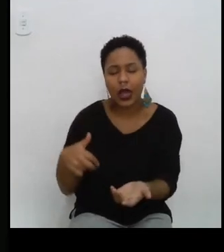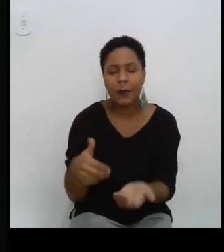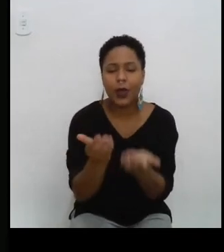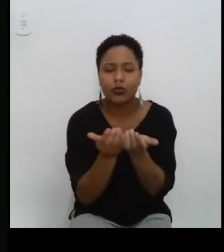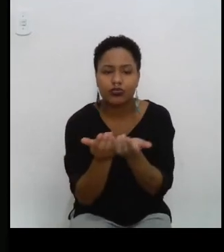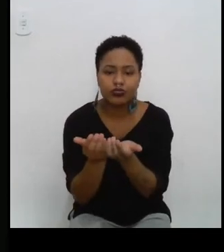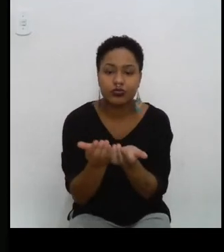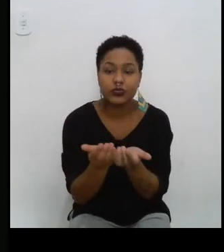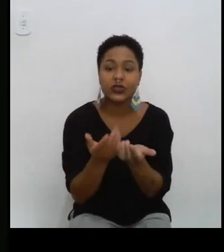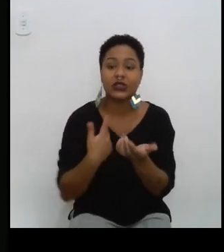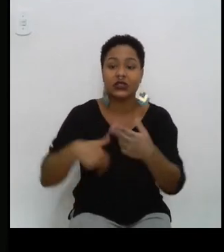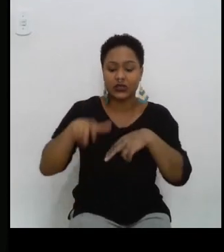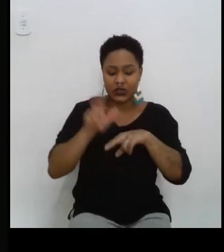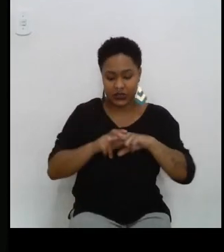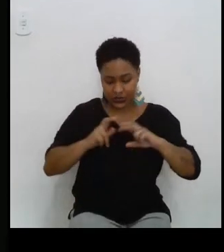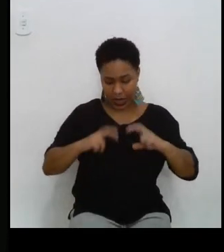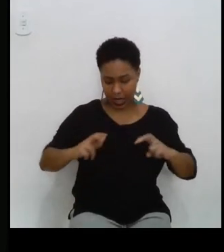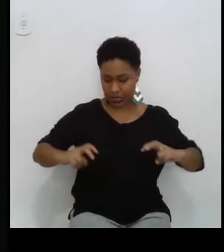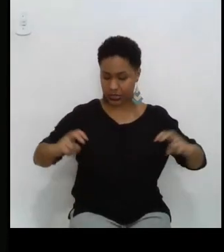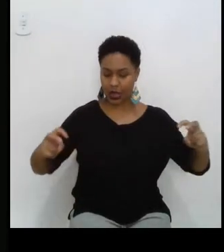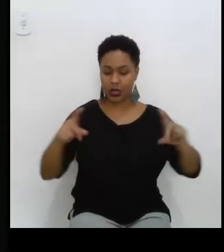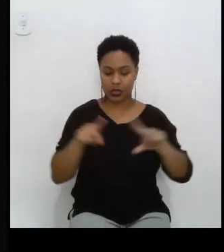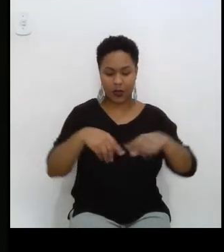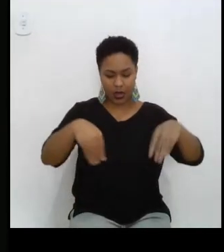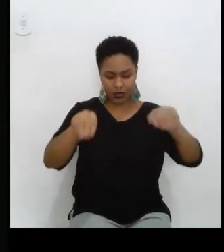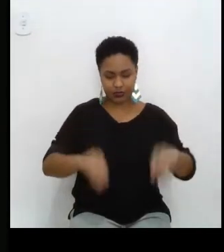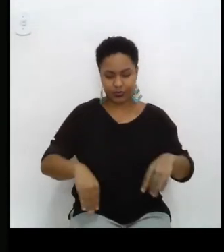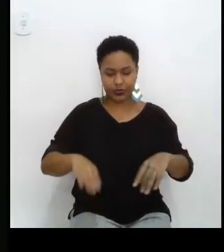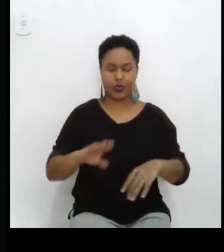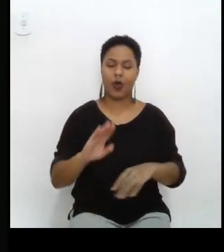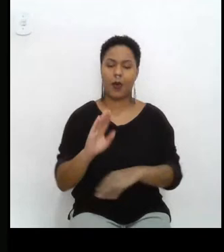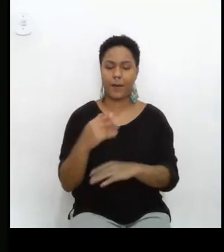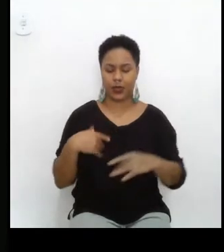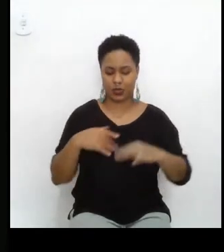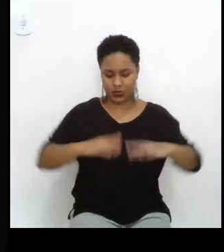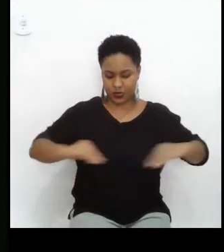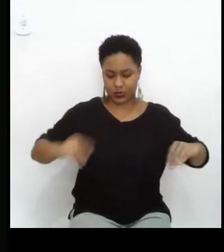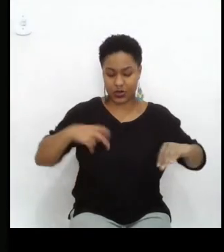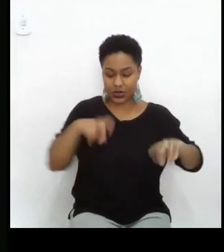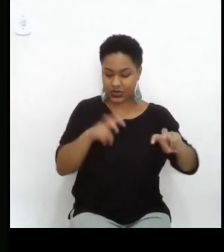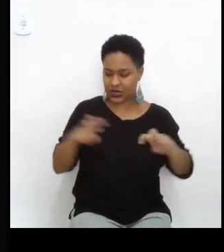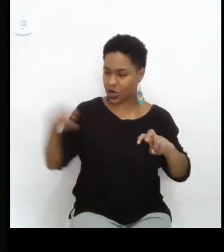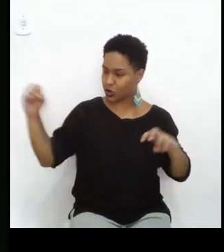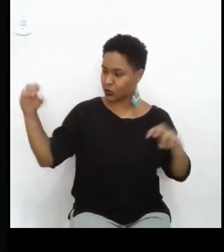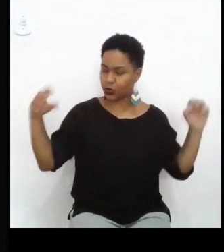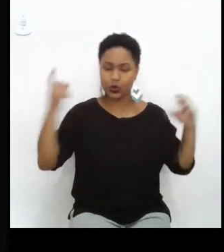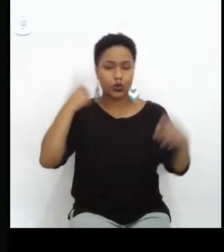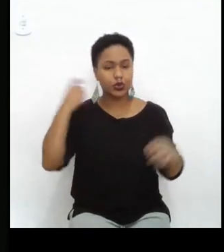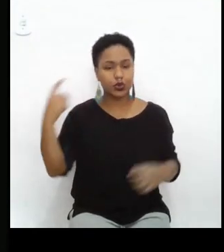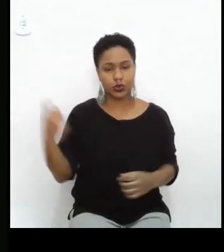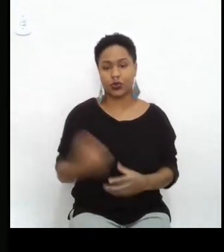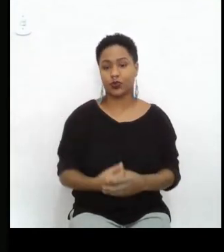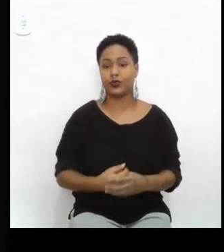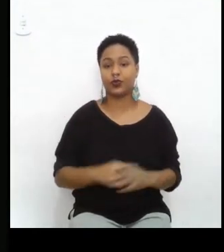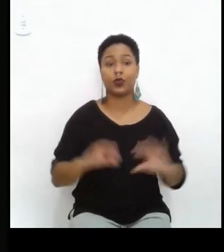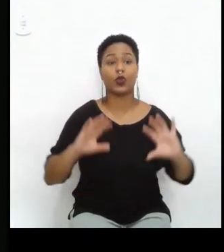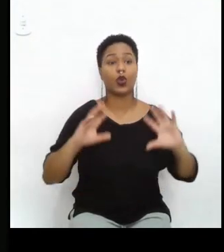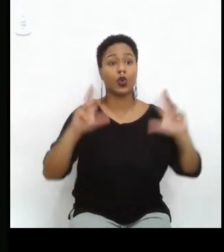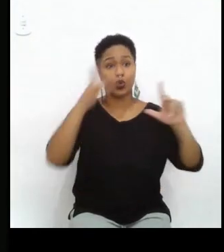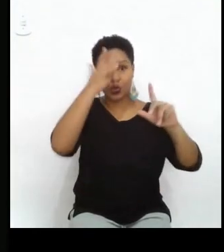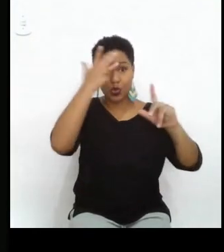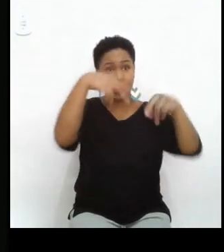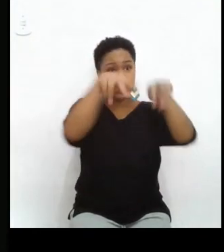tentando nos tatames esteira de borracha ao lado do sistema de som todo mundo aos poucos e sentando